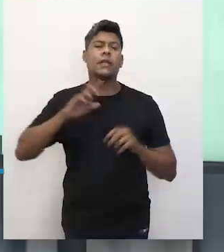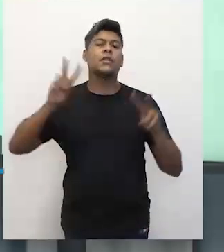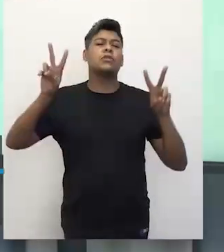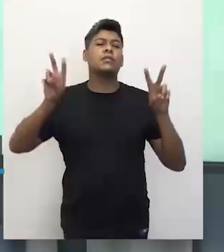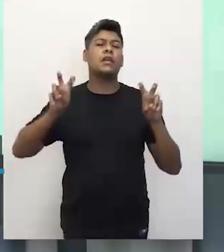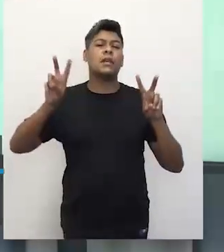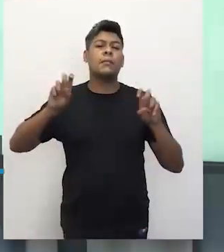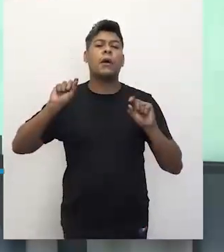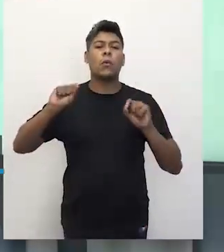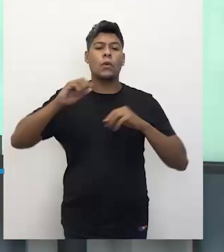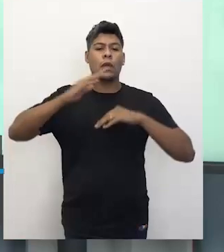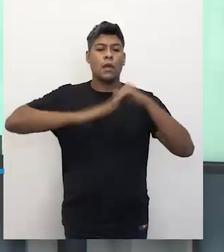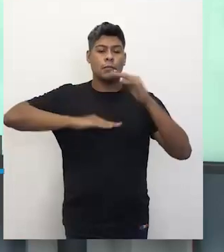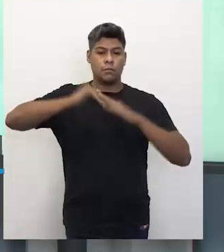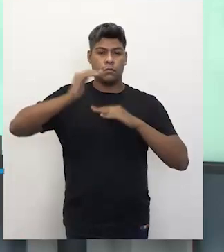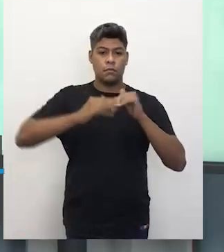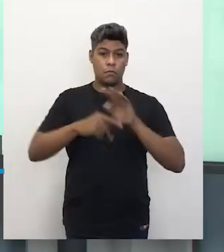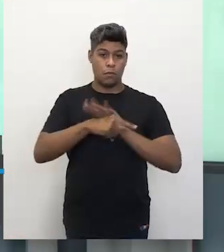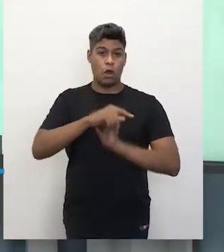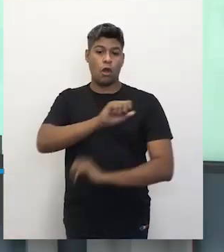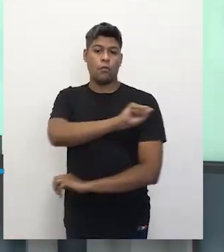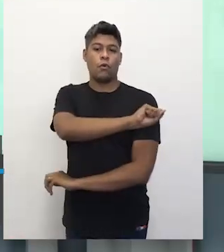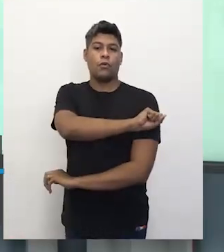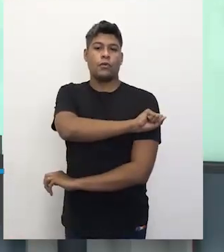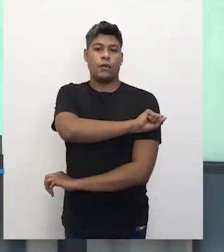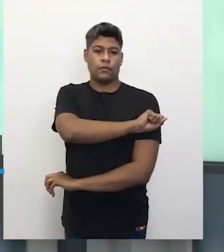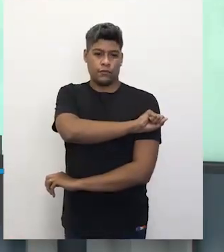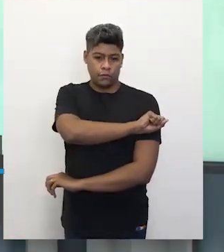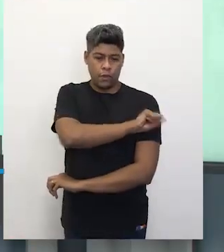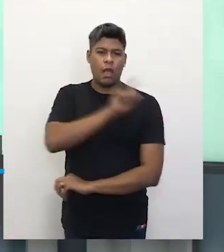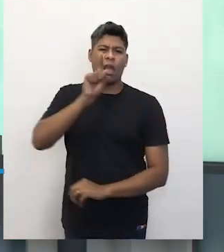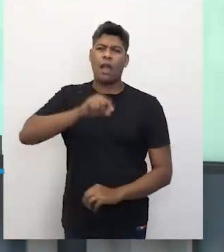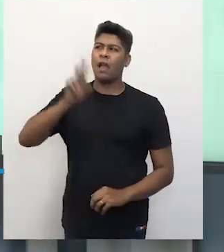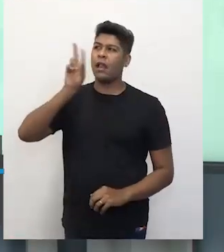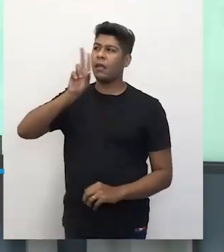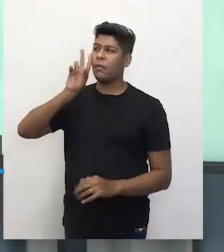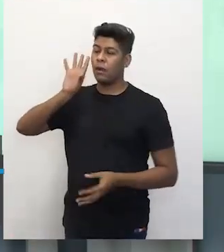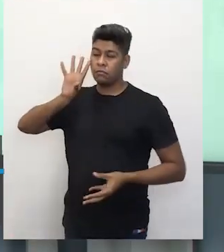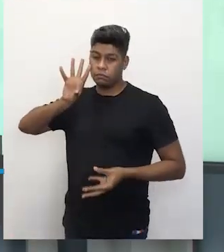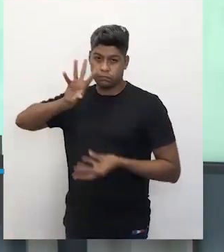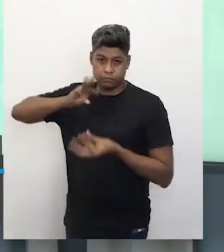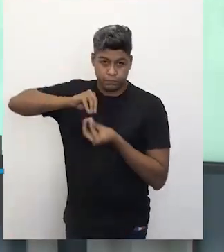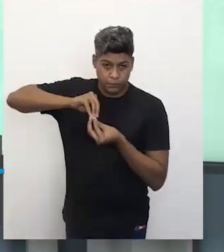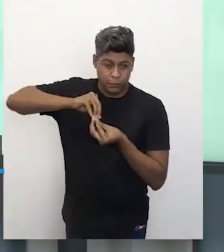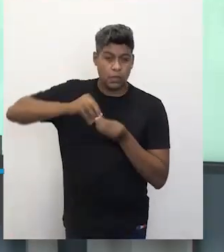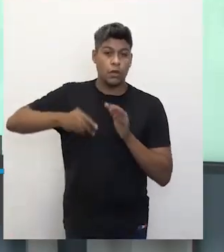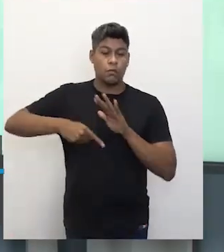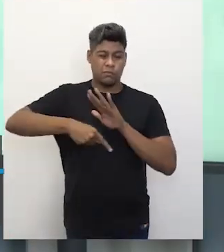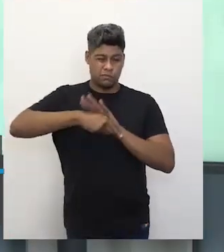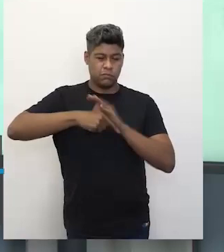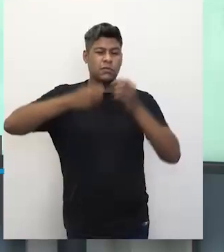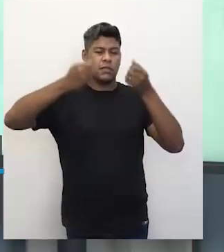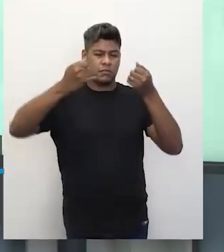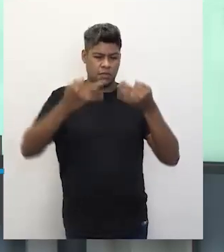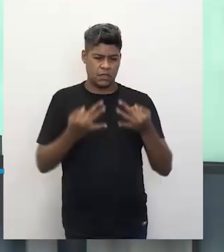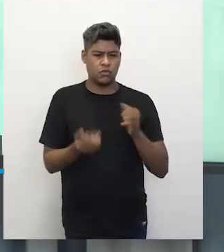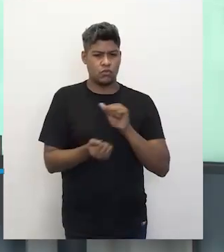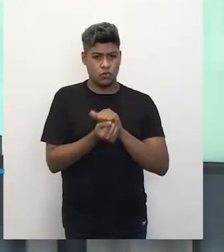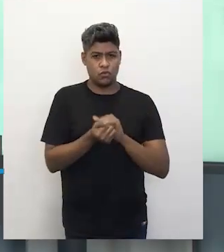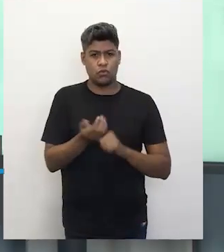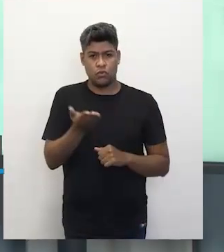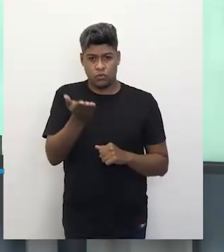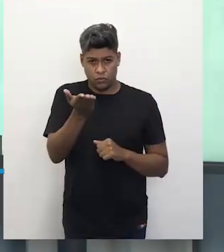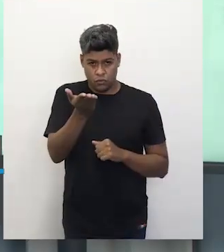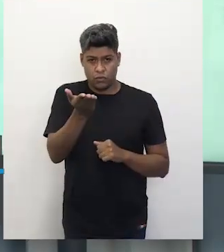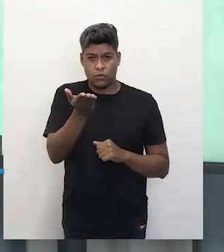tema né que habilidade é do oitavo ano tá então nós vamos ver uma revisão aí de uma aula que já foi na explicar dá para você sair que nós